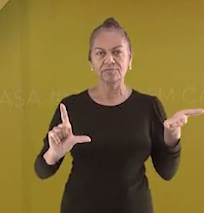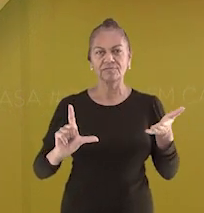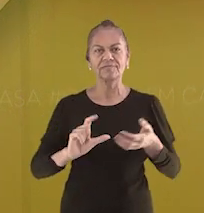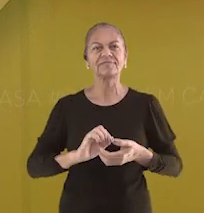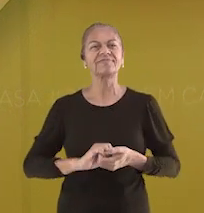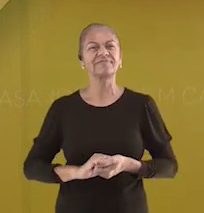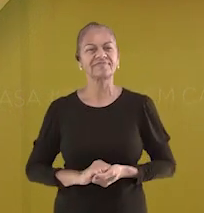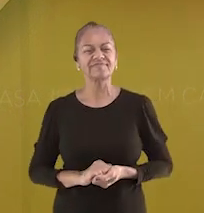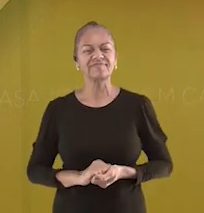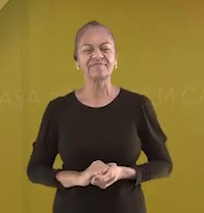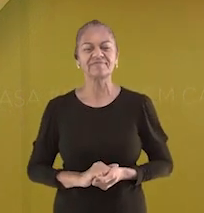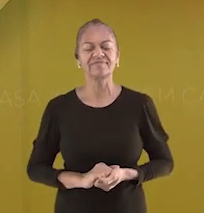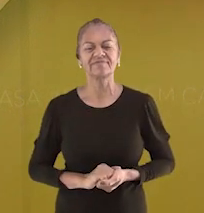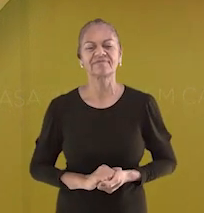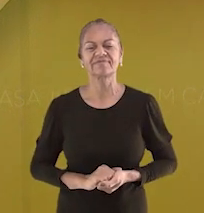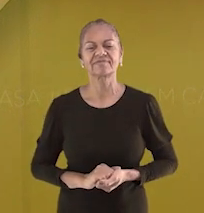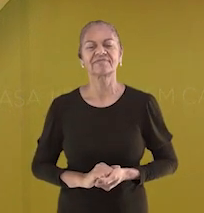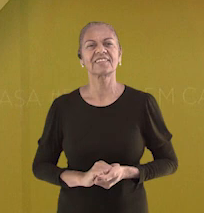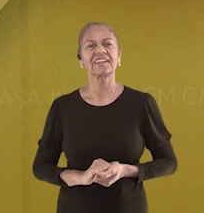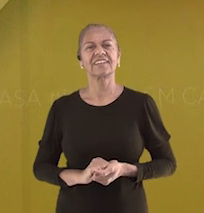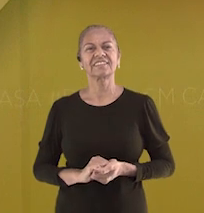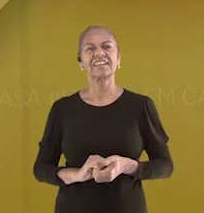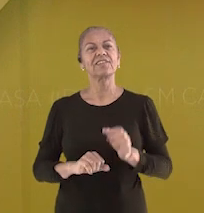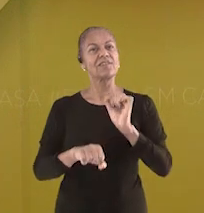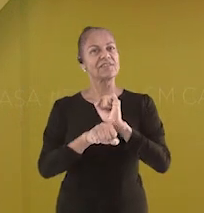996610143. Repetindo,